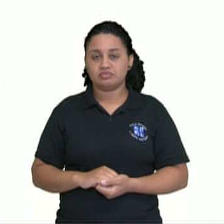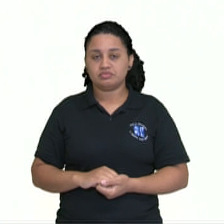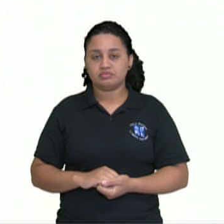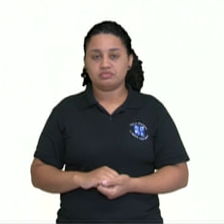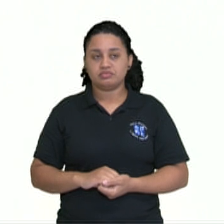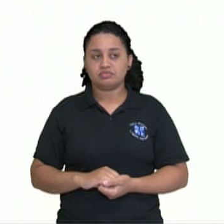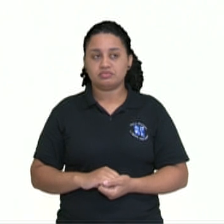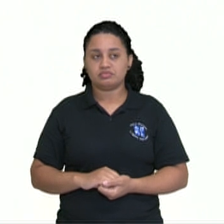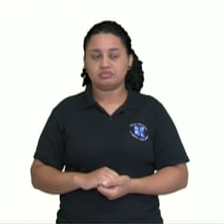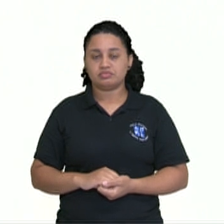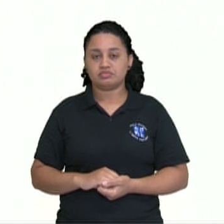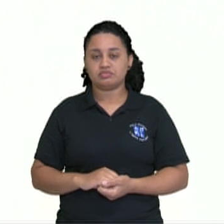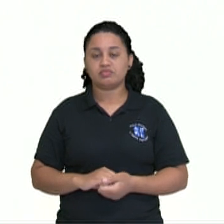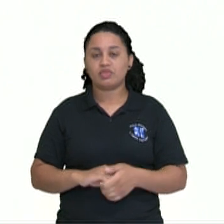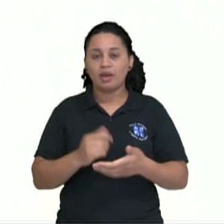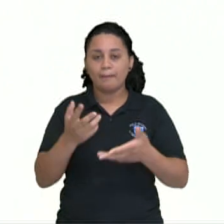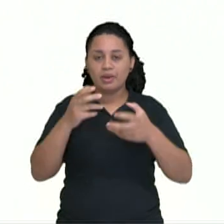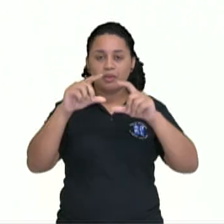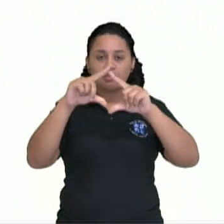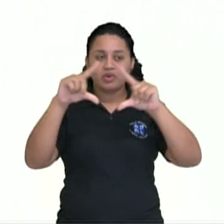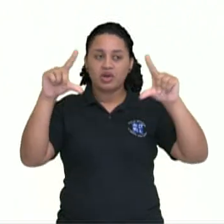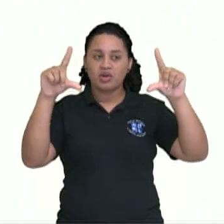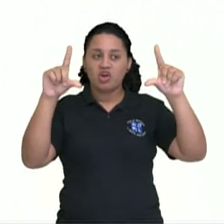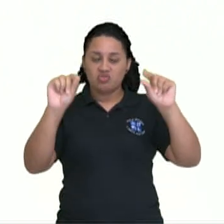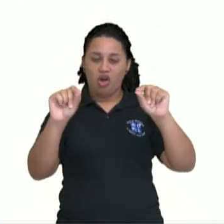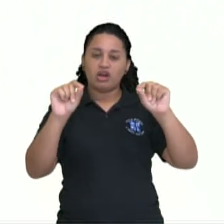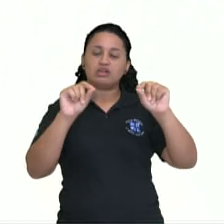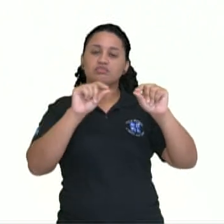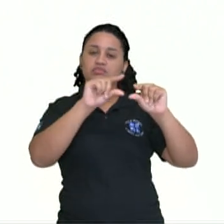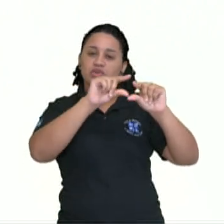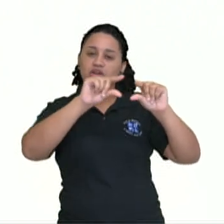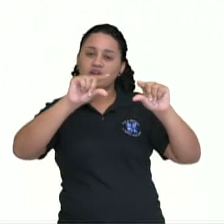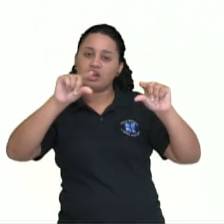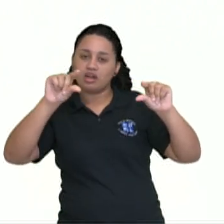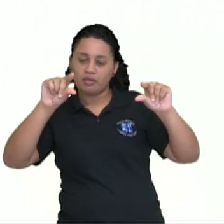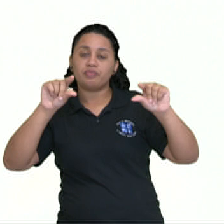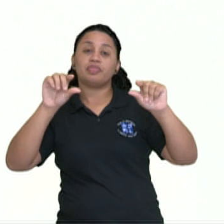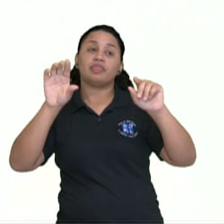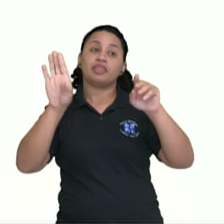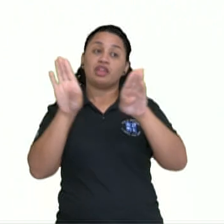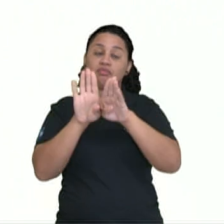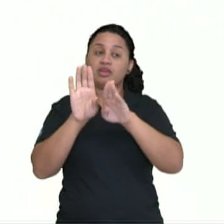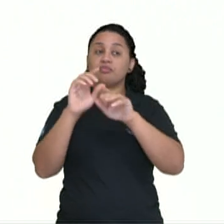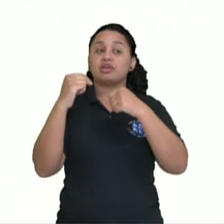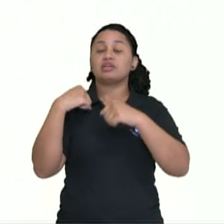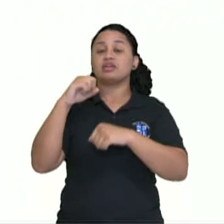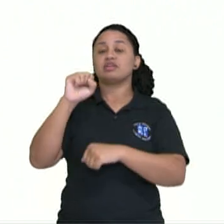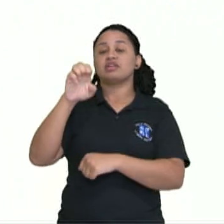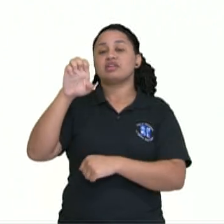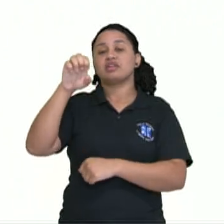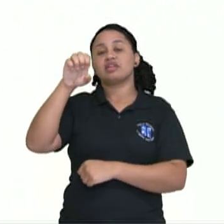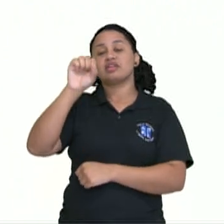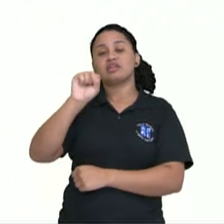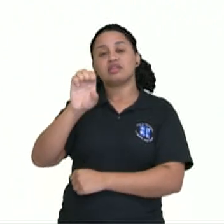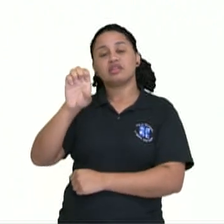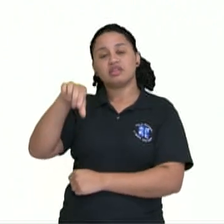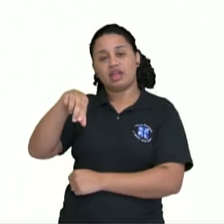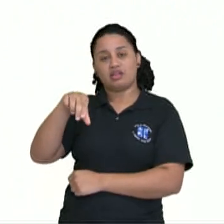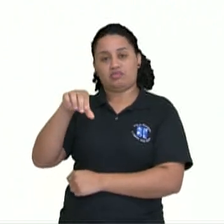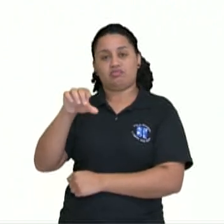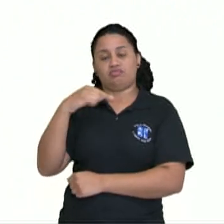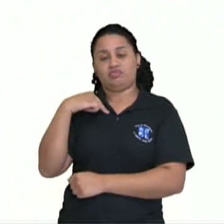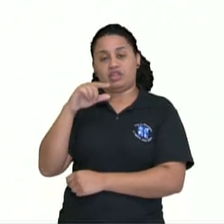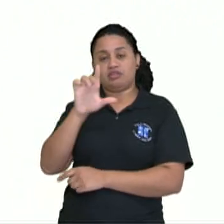elétrica, pelo comprimento e multiplicando pelo seno do ângulo θ. E aí que entra